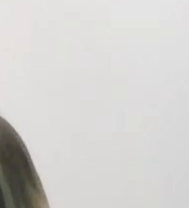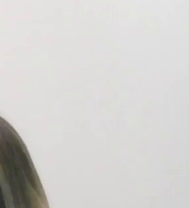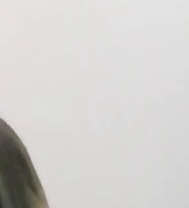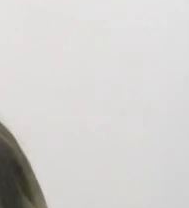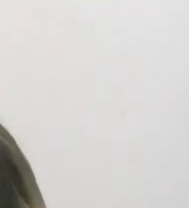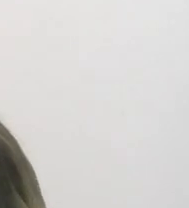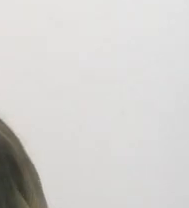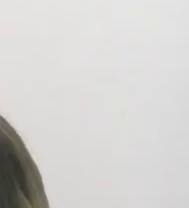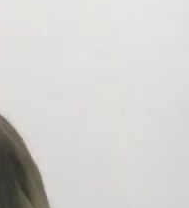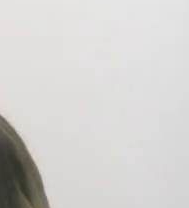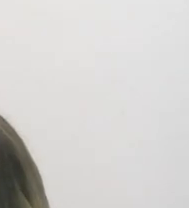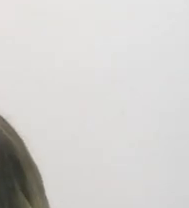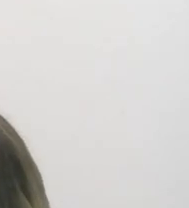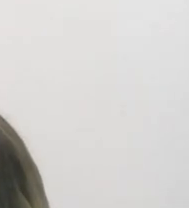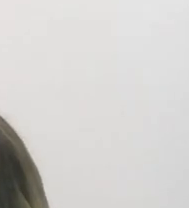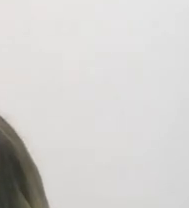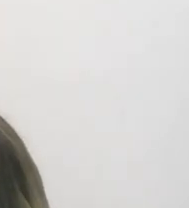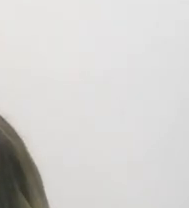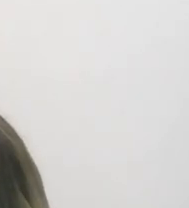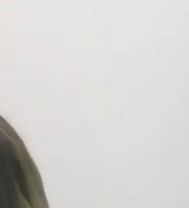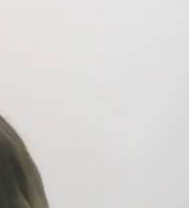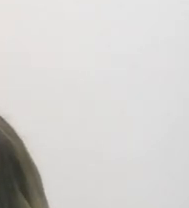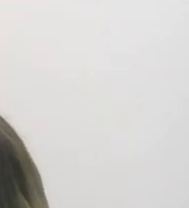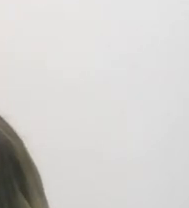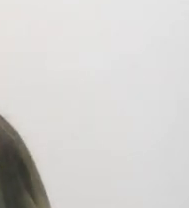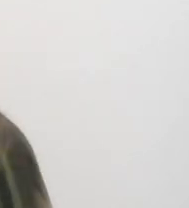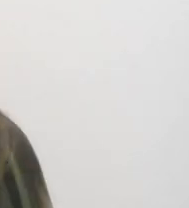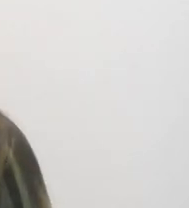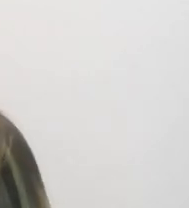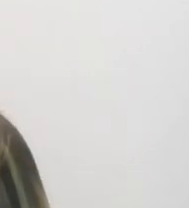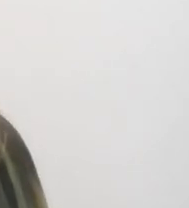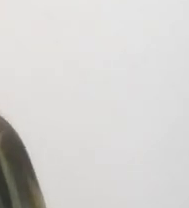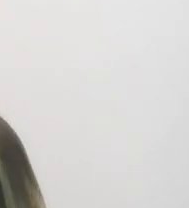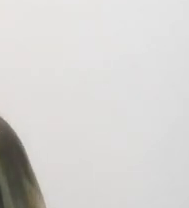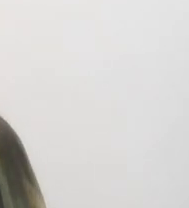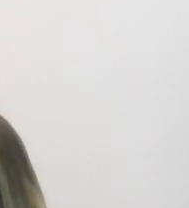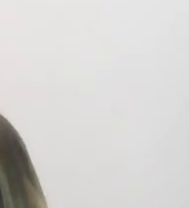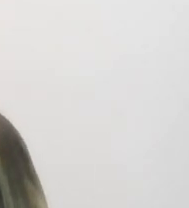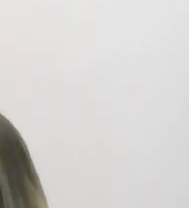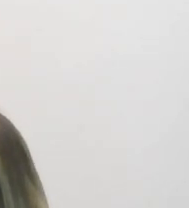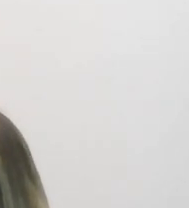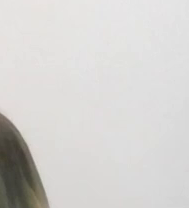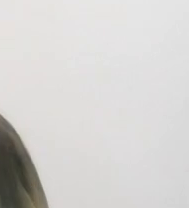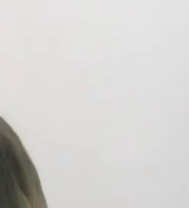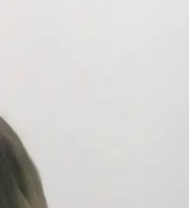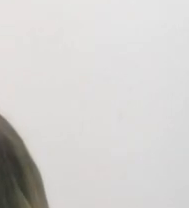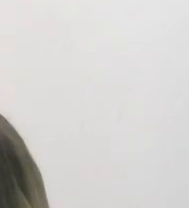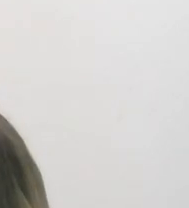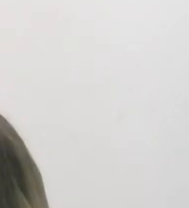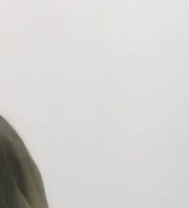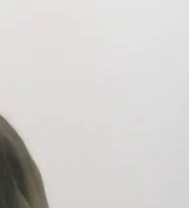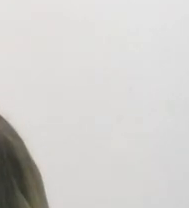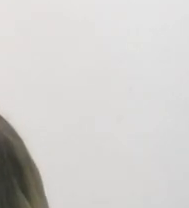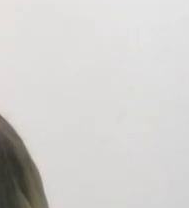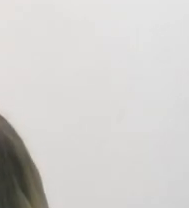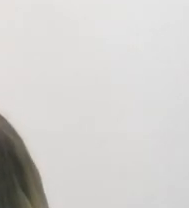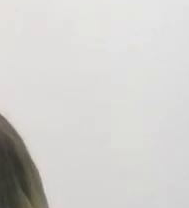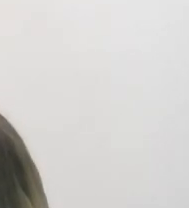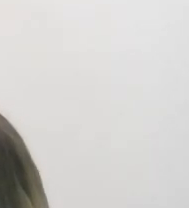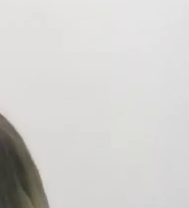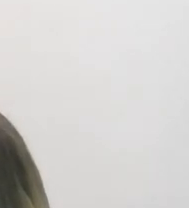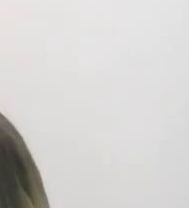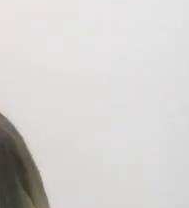precisam de Diagnóstico cedo precisam ser tratadas para que elas tenham uma qualidade de vida tem criança que consegue